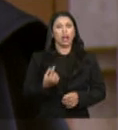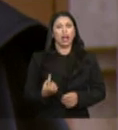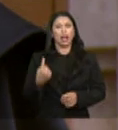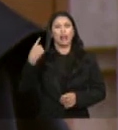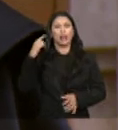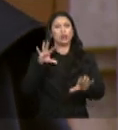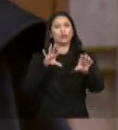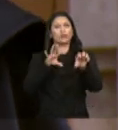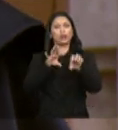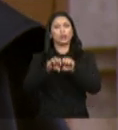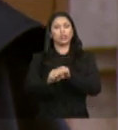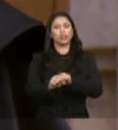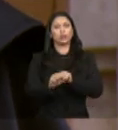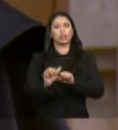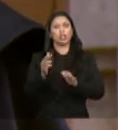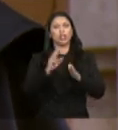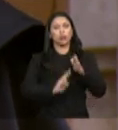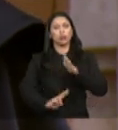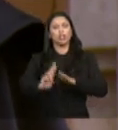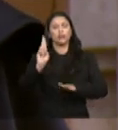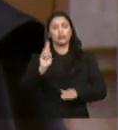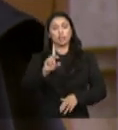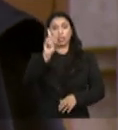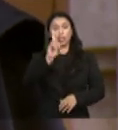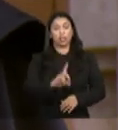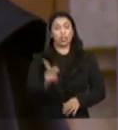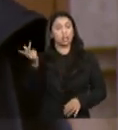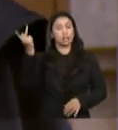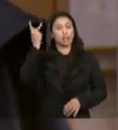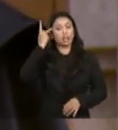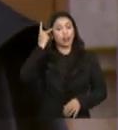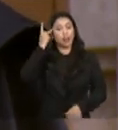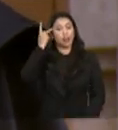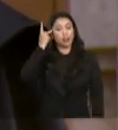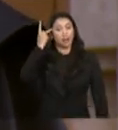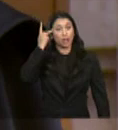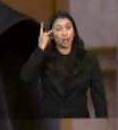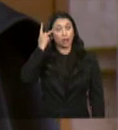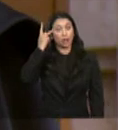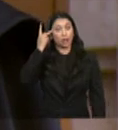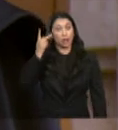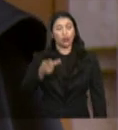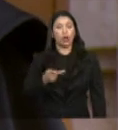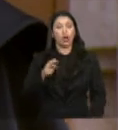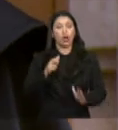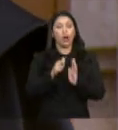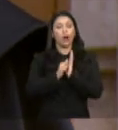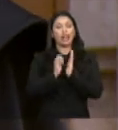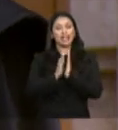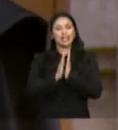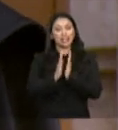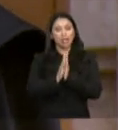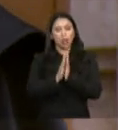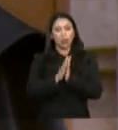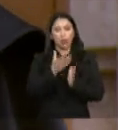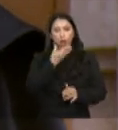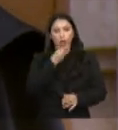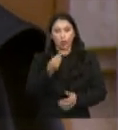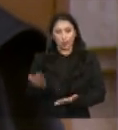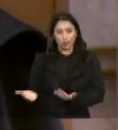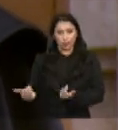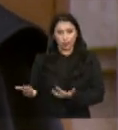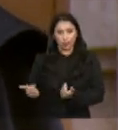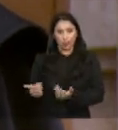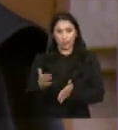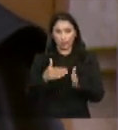1920 da Faculdade de Direito de São Paulo a famosa oração aos moços é tão famosa que todo